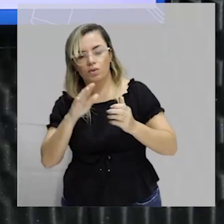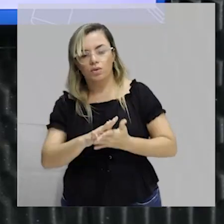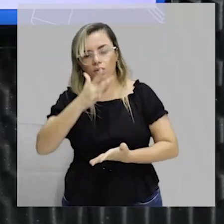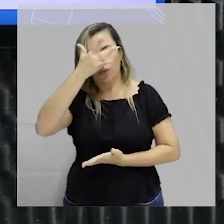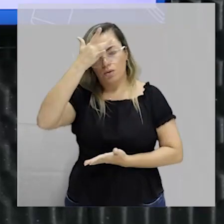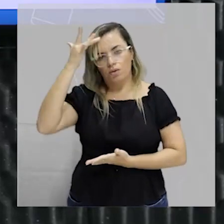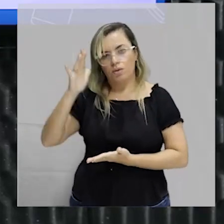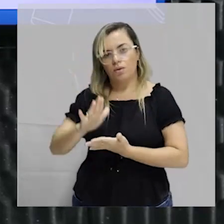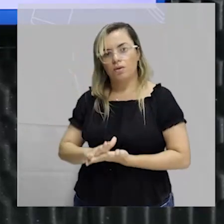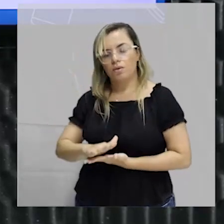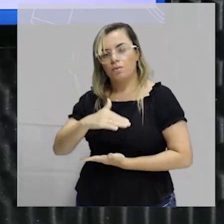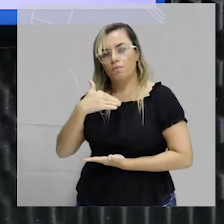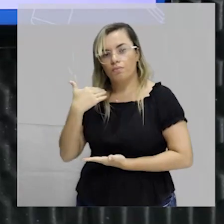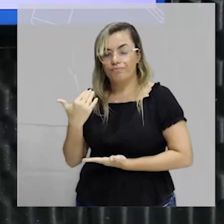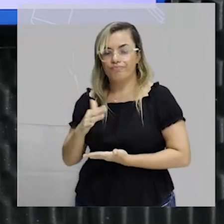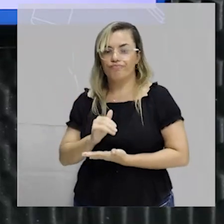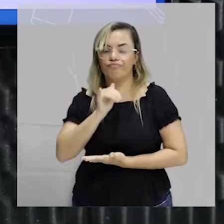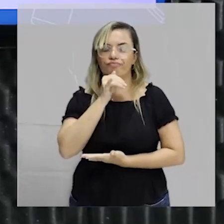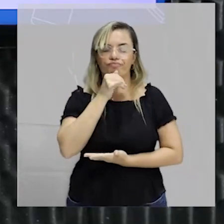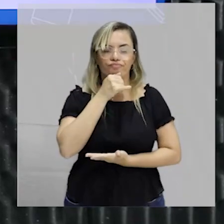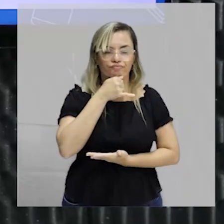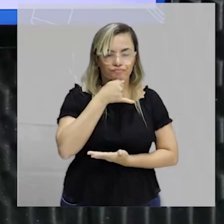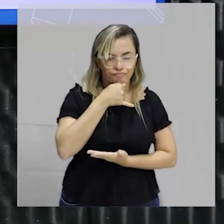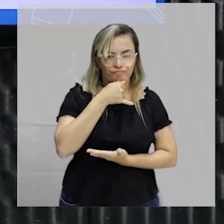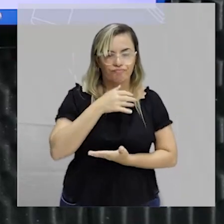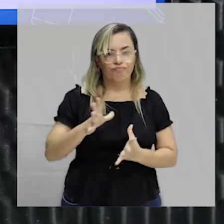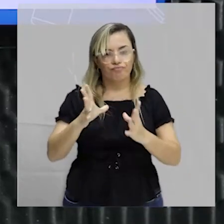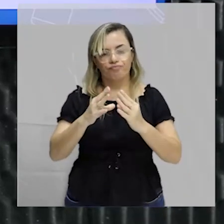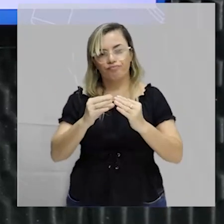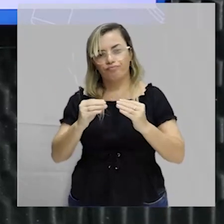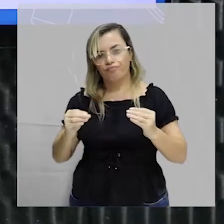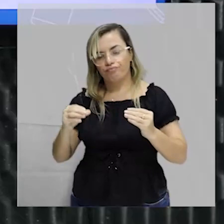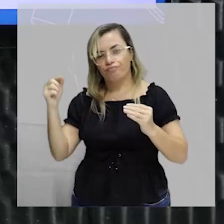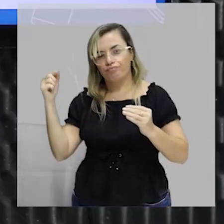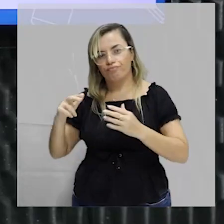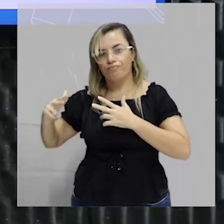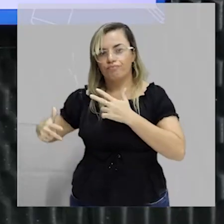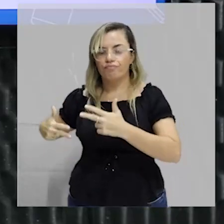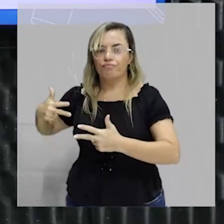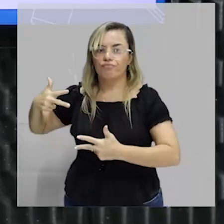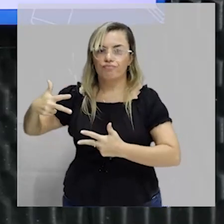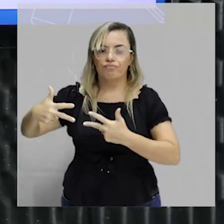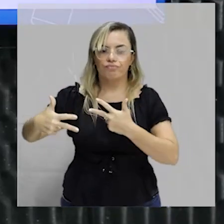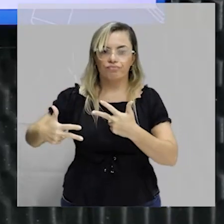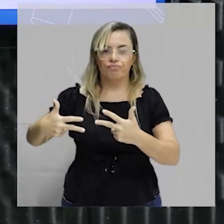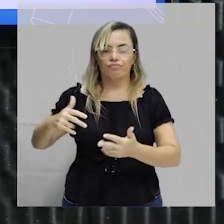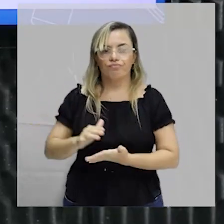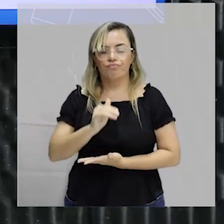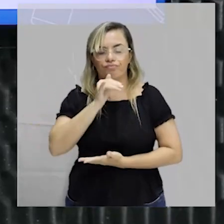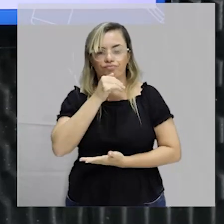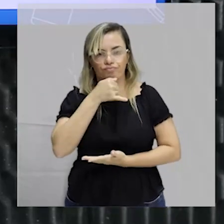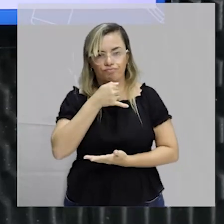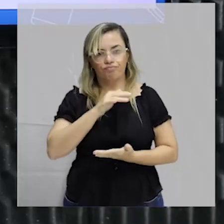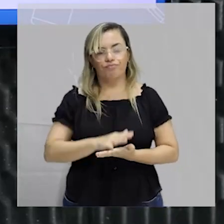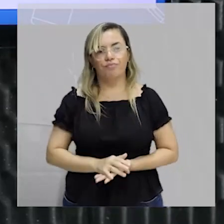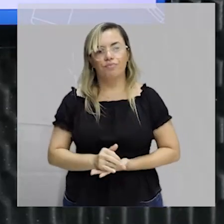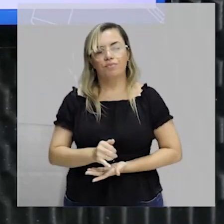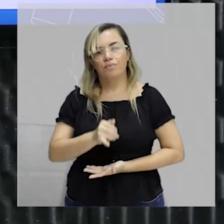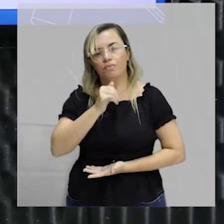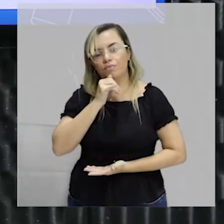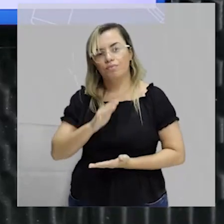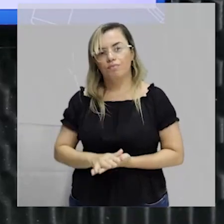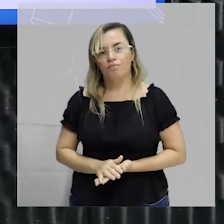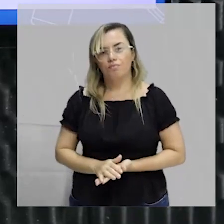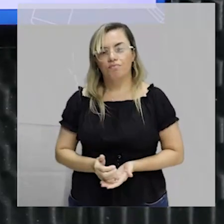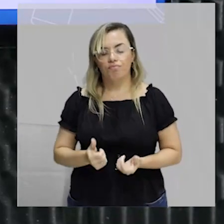pessoas que morreram, infelizmente, né, elas foram eliminadas pelo mecanismo da seleção natural, tá? Infelizmente,